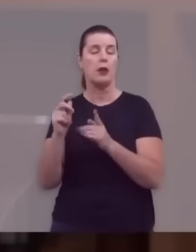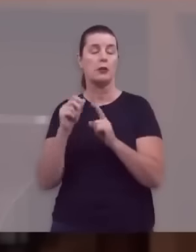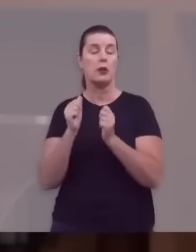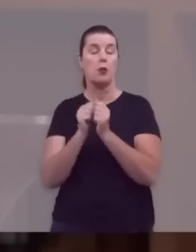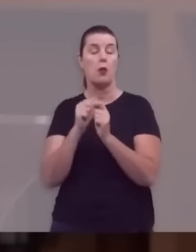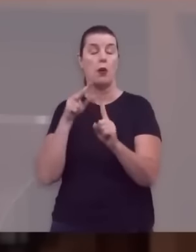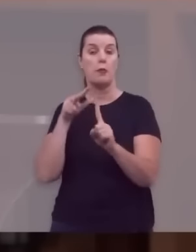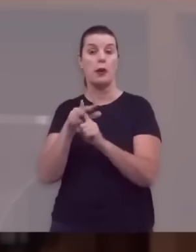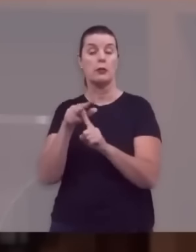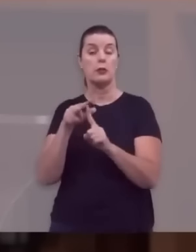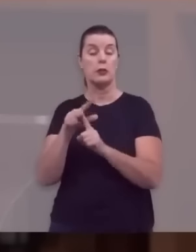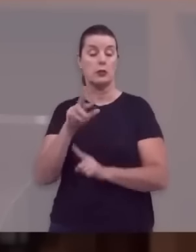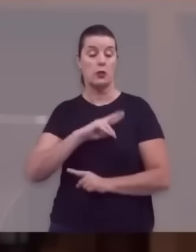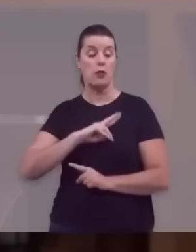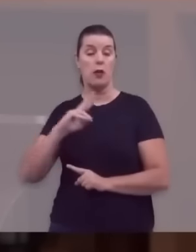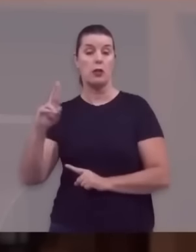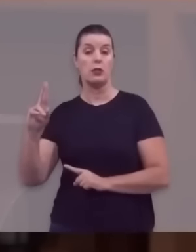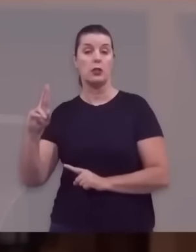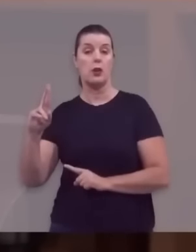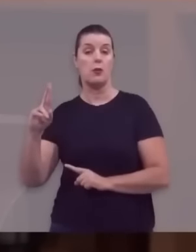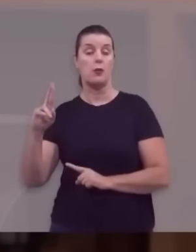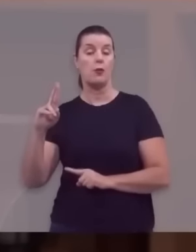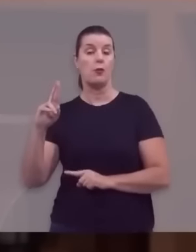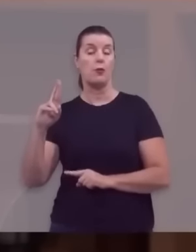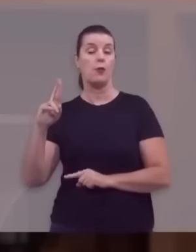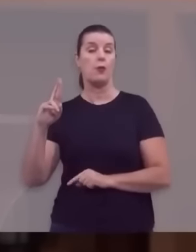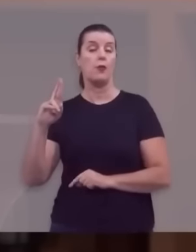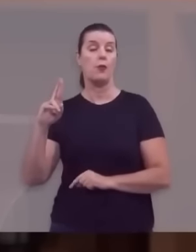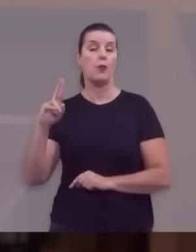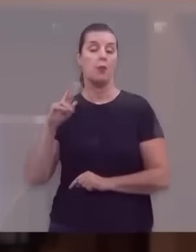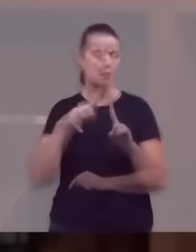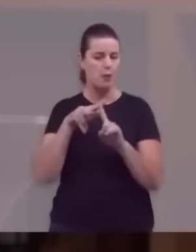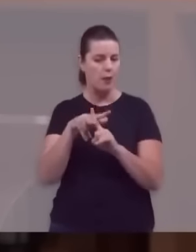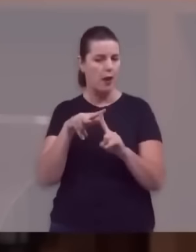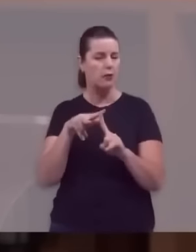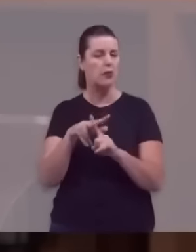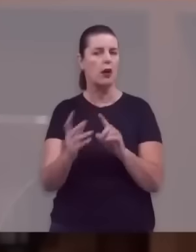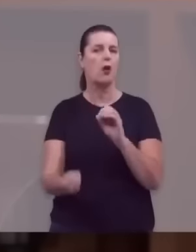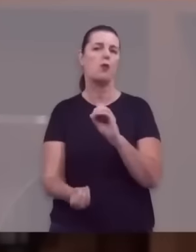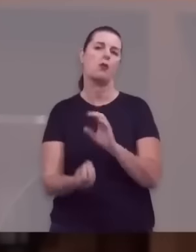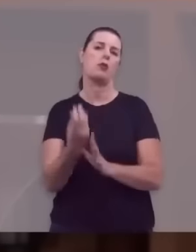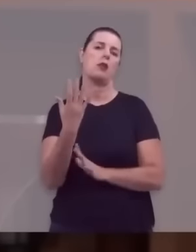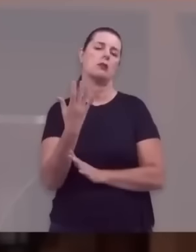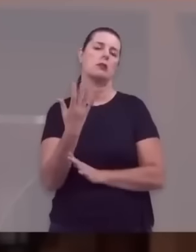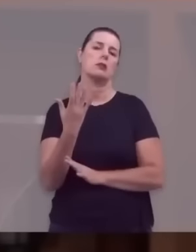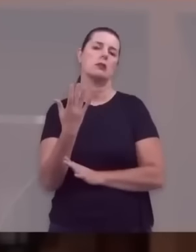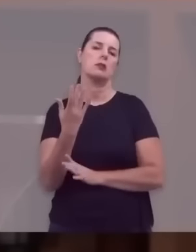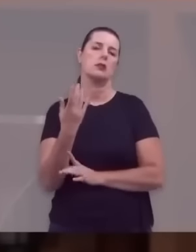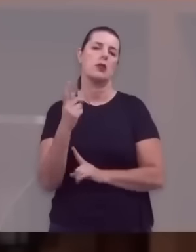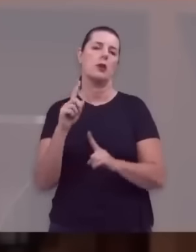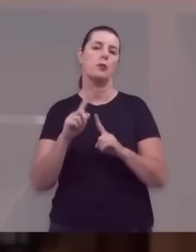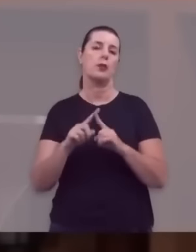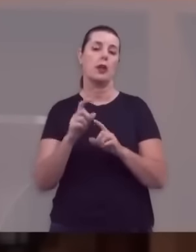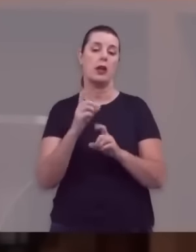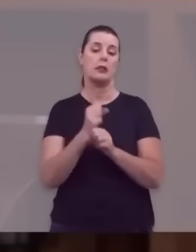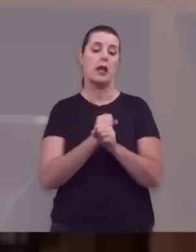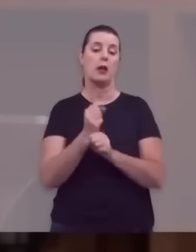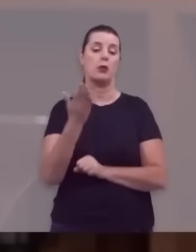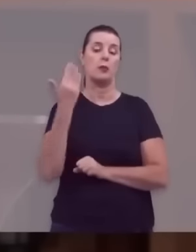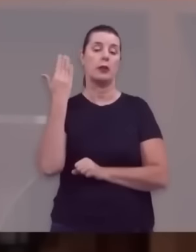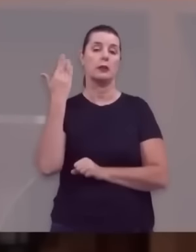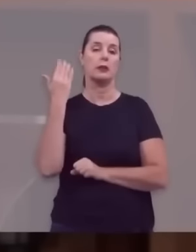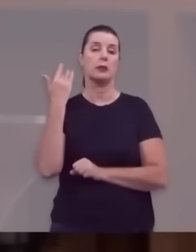cristãos ainda hoje perseguição é atroz porque só no século passado nas mãos do